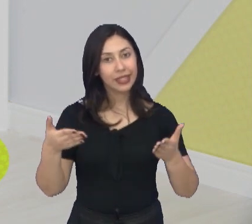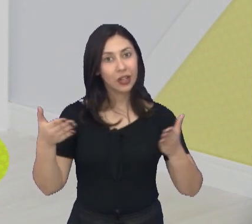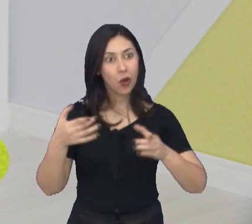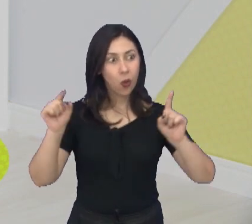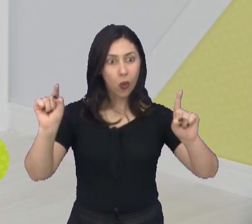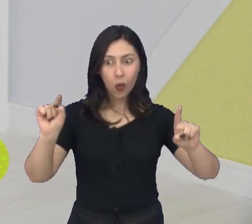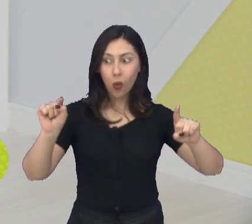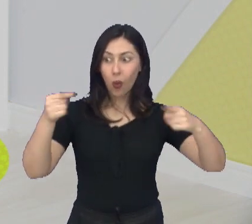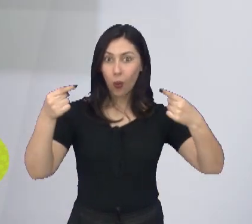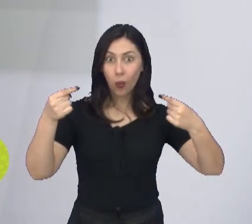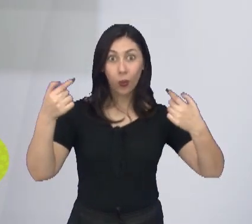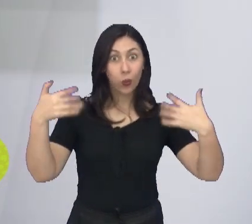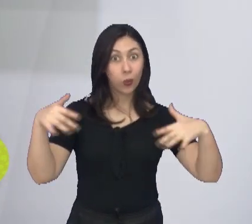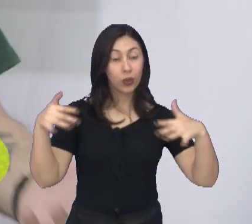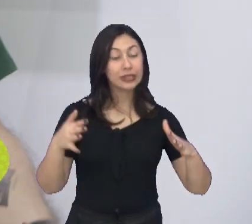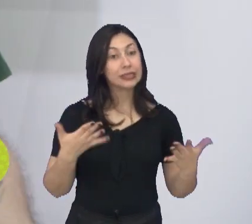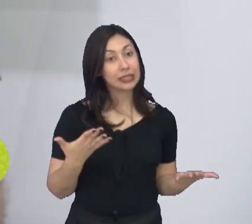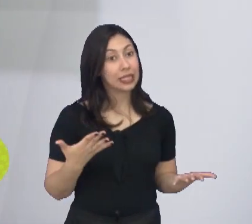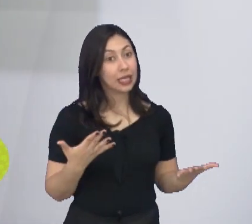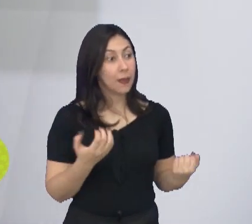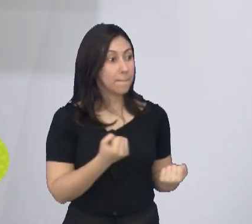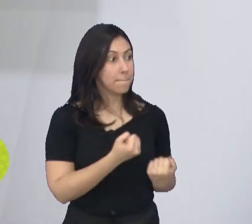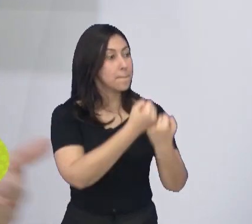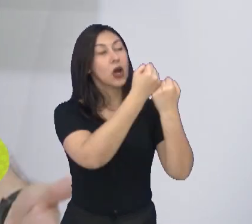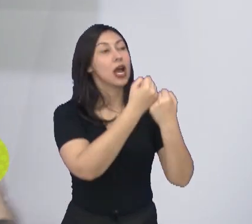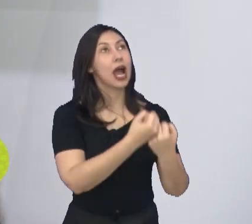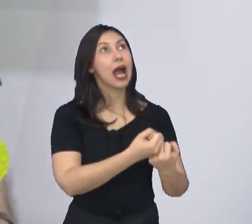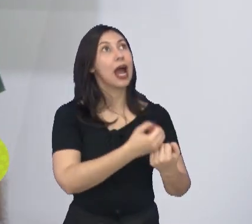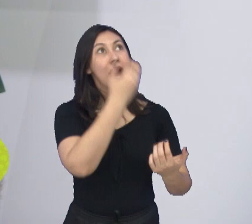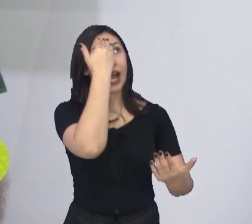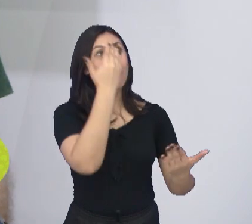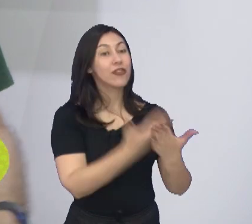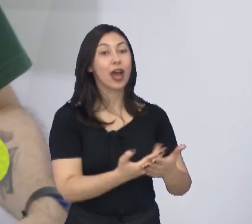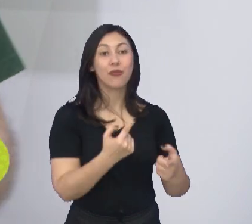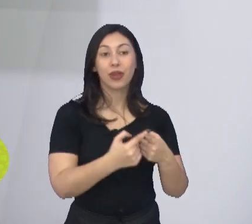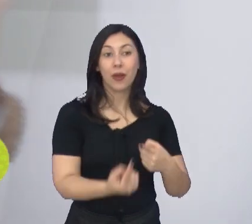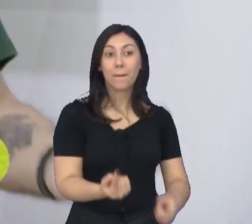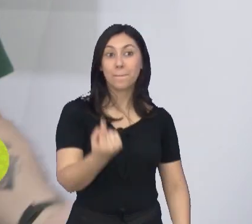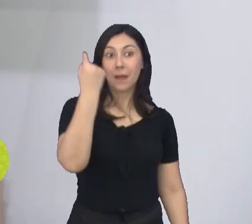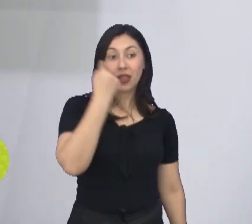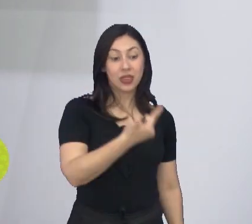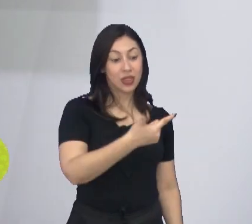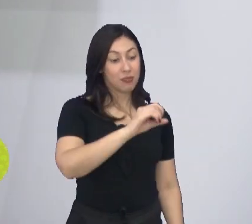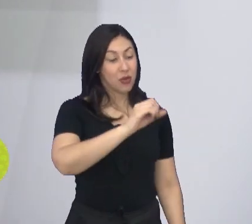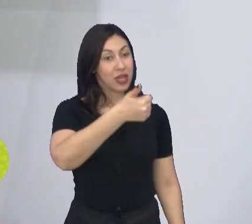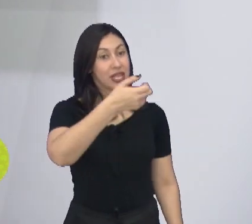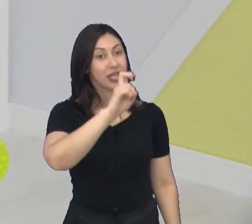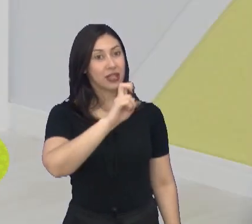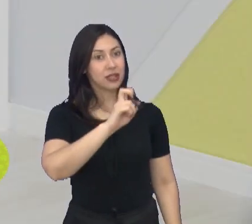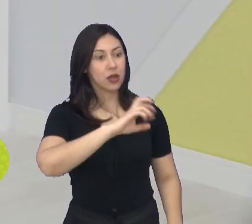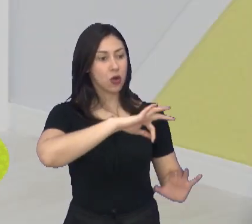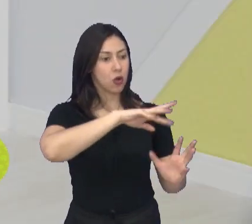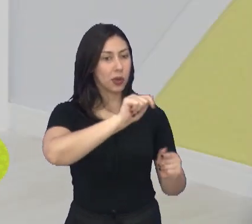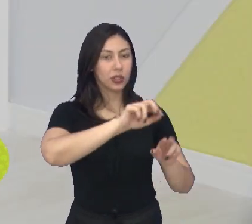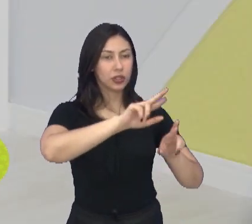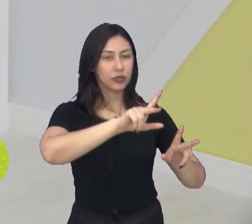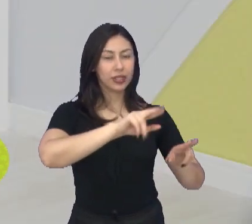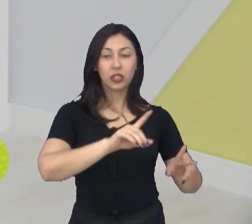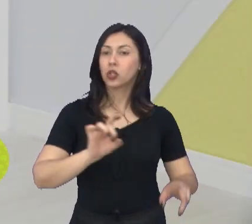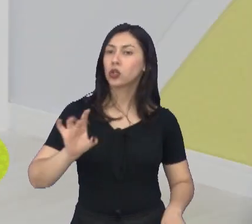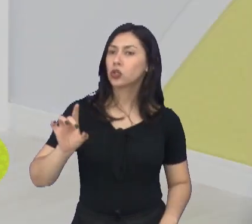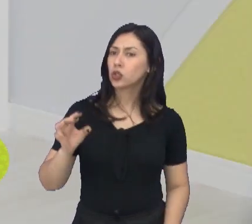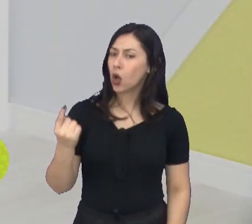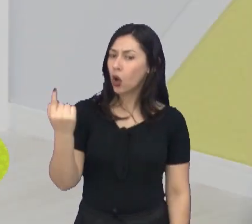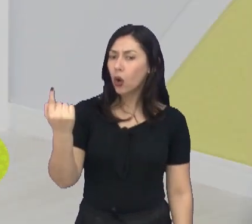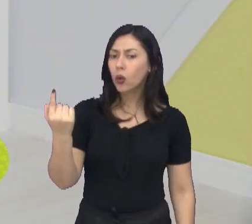dos desesperados, né? Não dá nem para se apoiar nessa questão de 2015, né, porque 2015 o mundo era outro. Só o Carbonari que participou